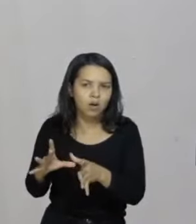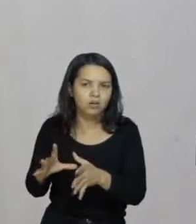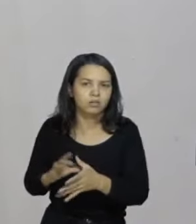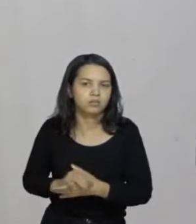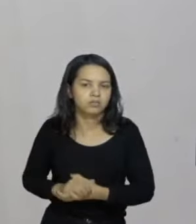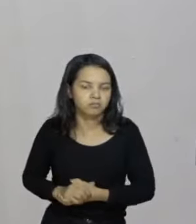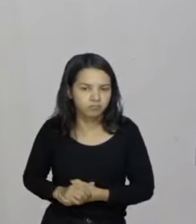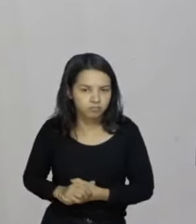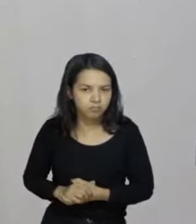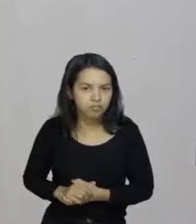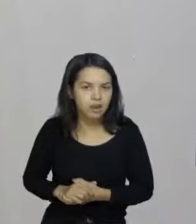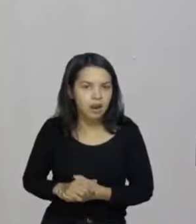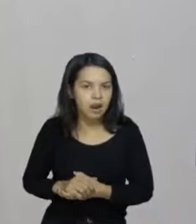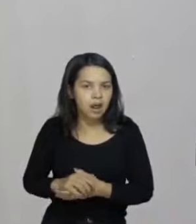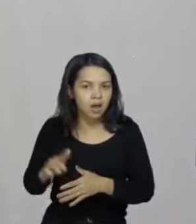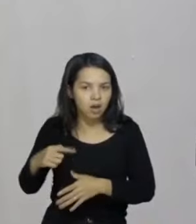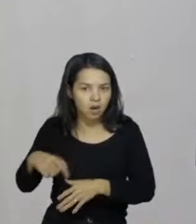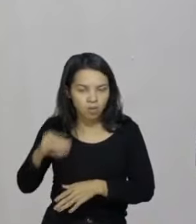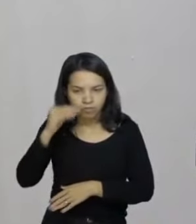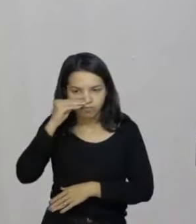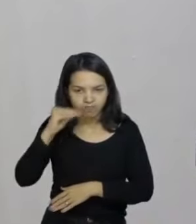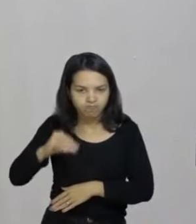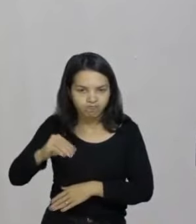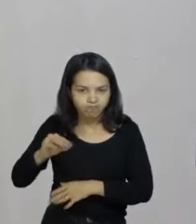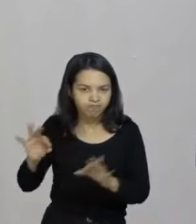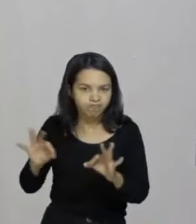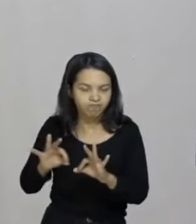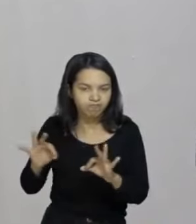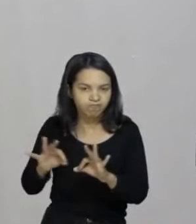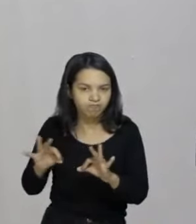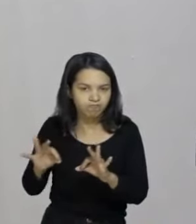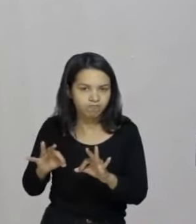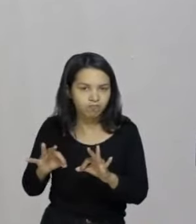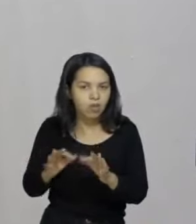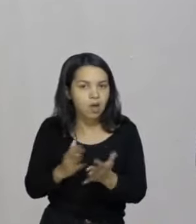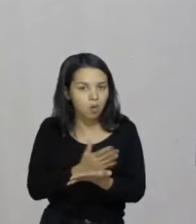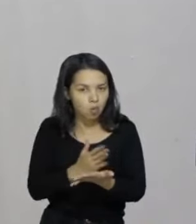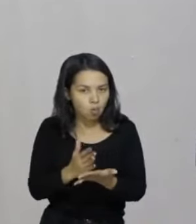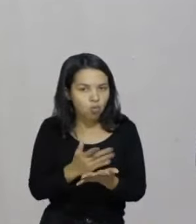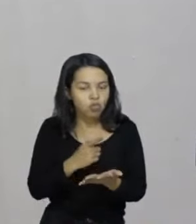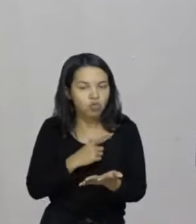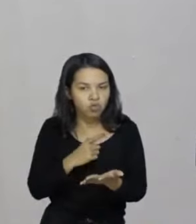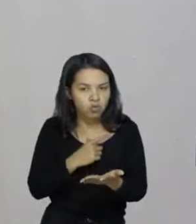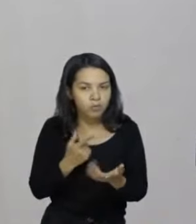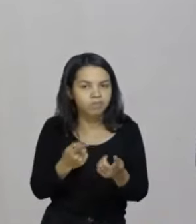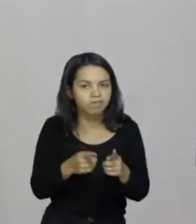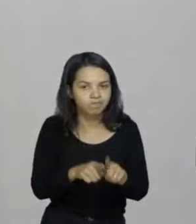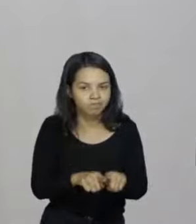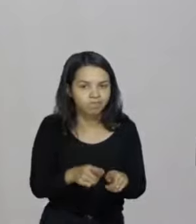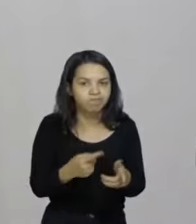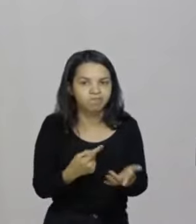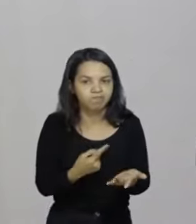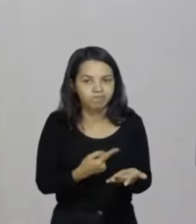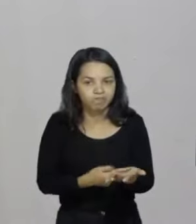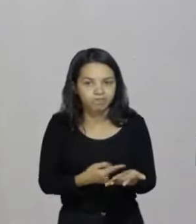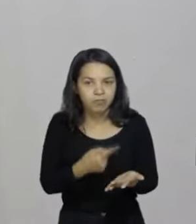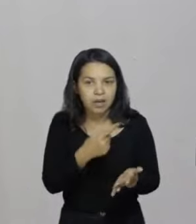trás com exceção daqueles convênios cancelados pelo antigo Governador